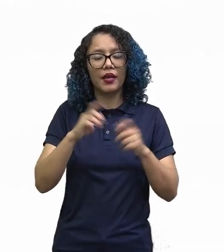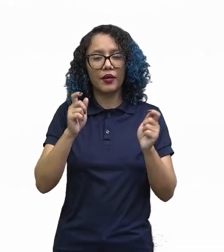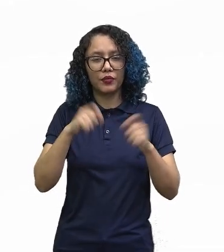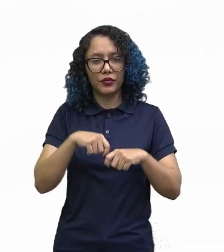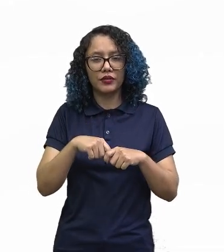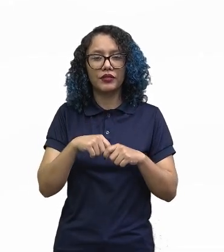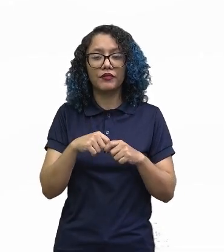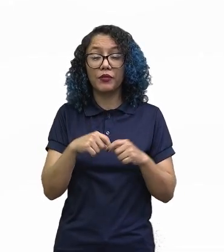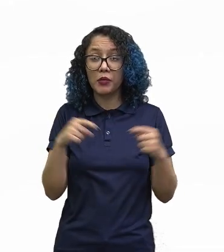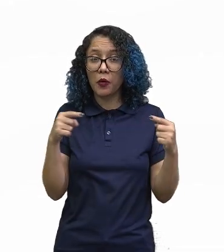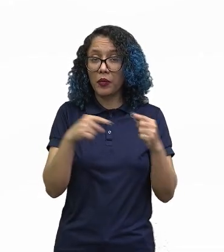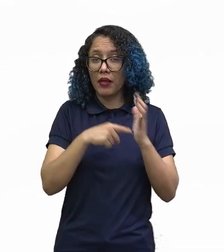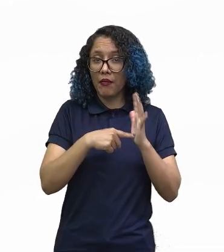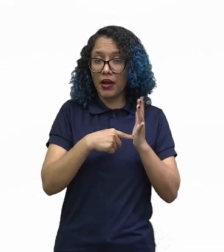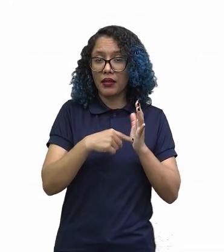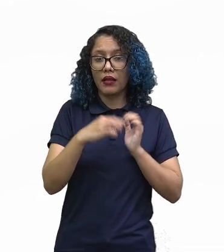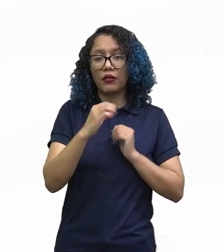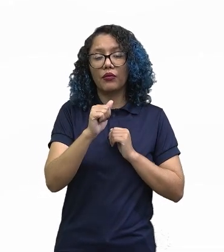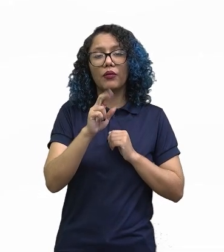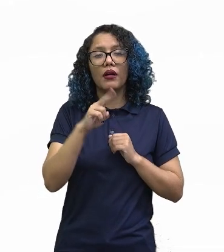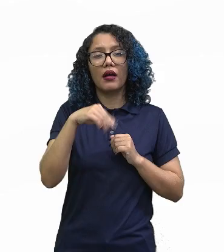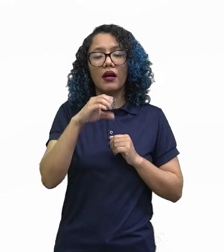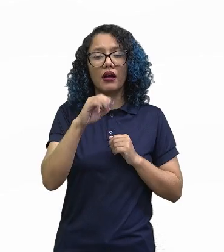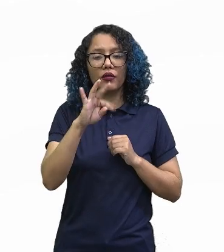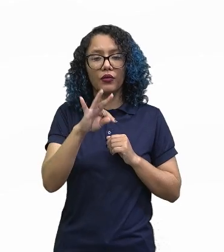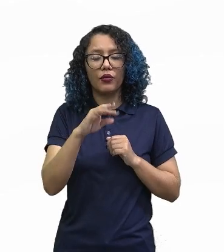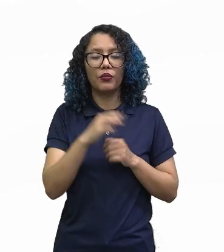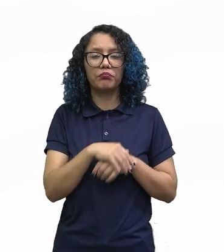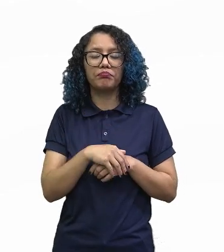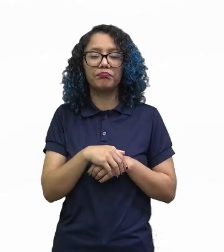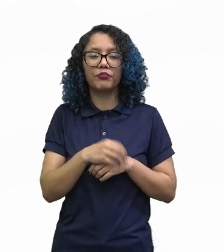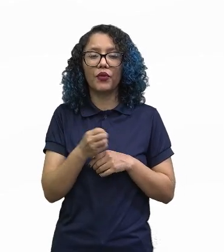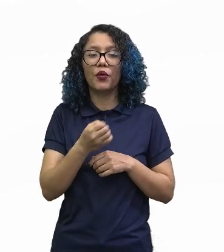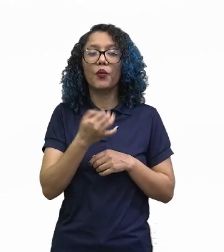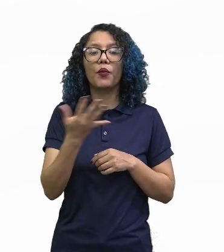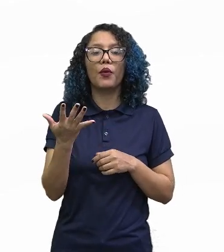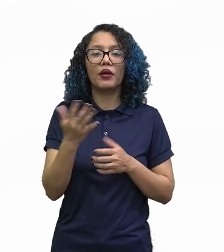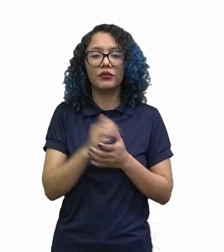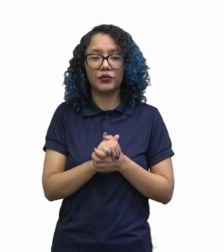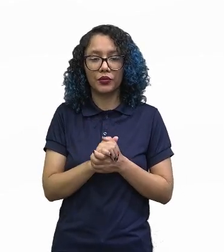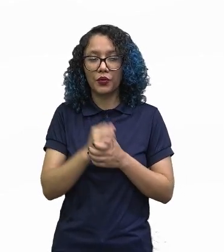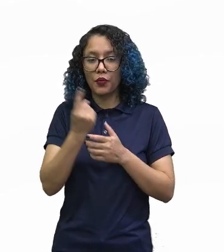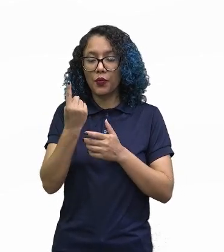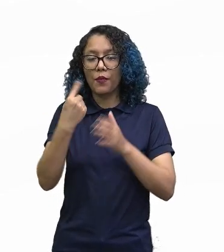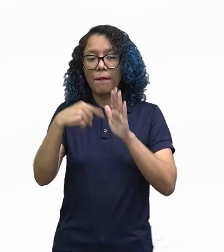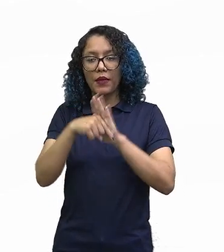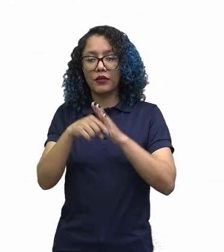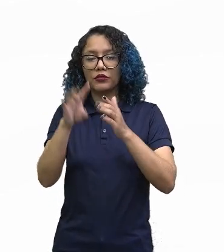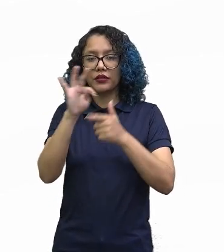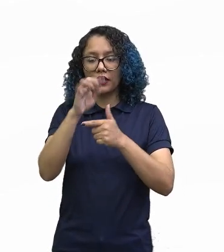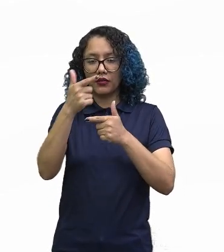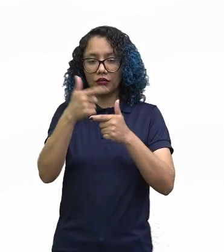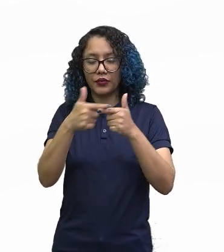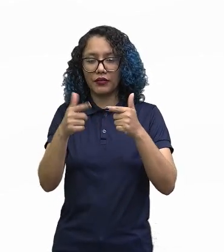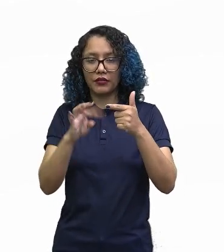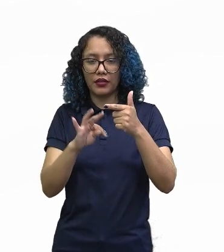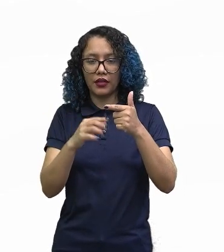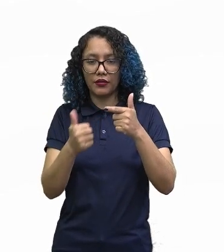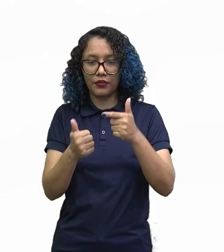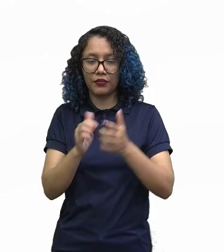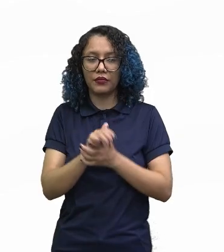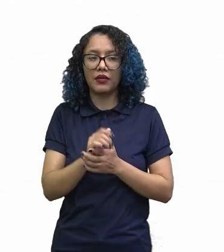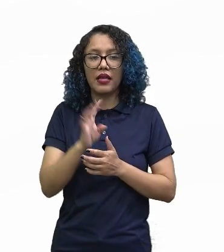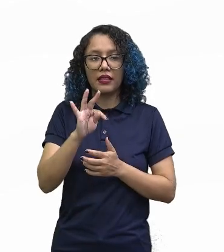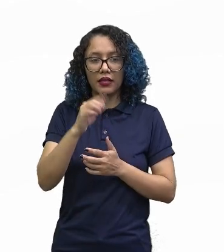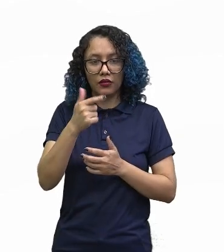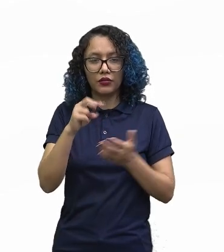estabelecer para a máquina de Carnot um rendimento que é 1 menos T2 sobre T1, onde T2 é a temperatura absoluta